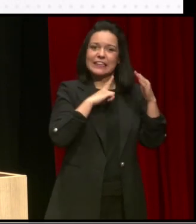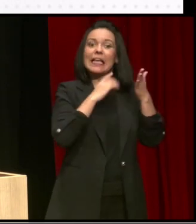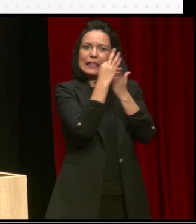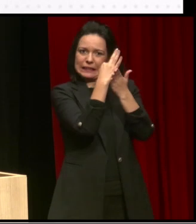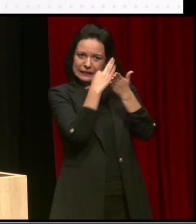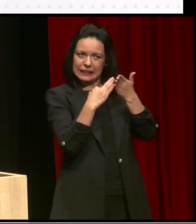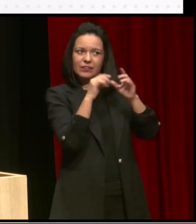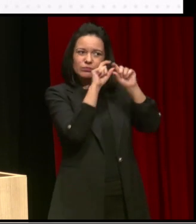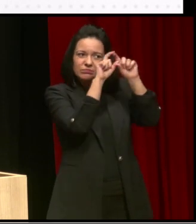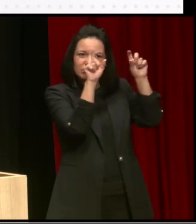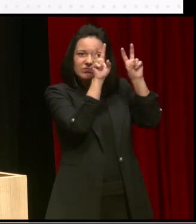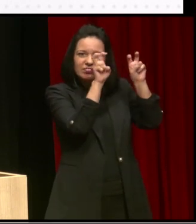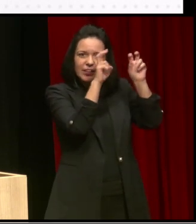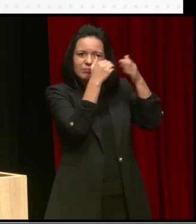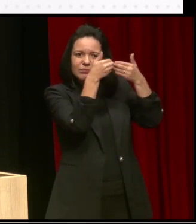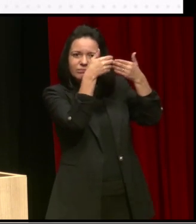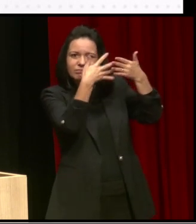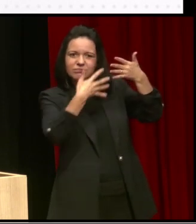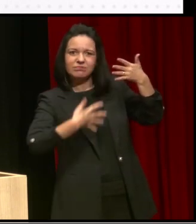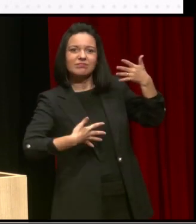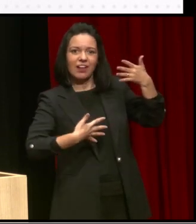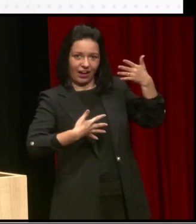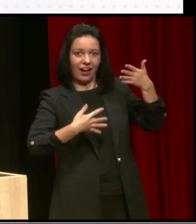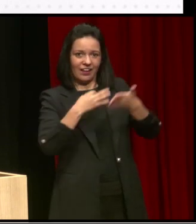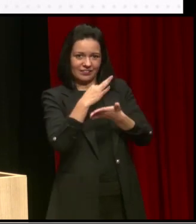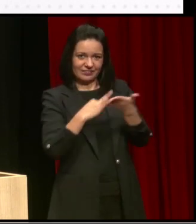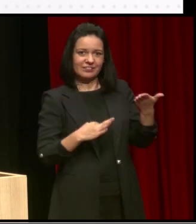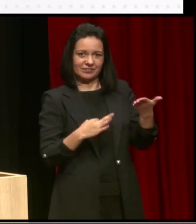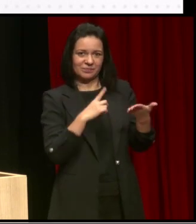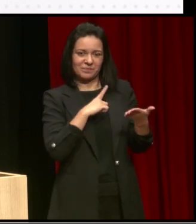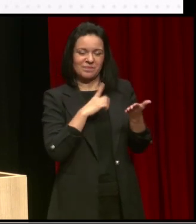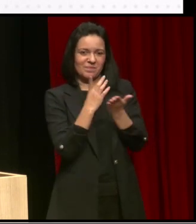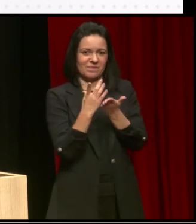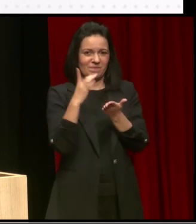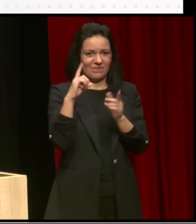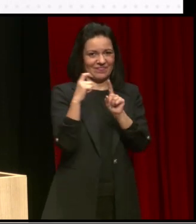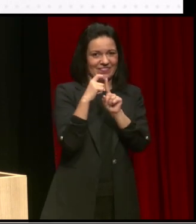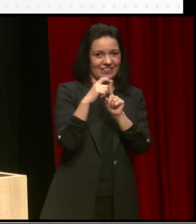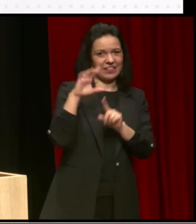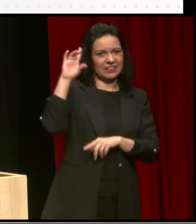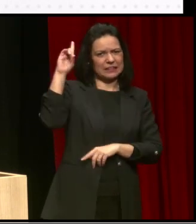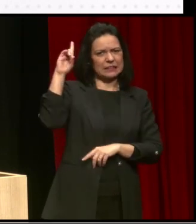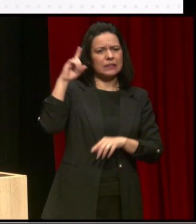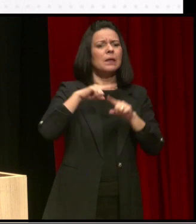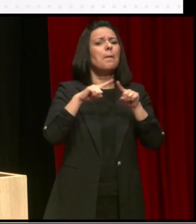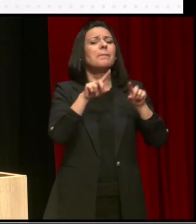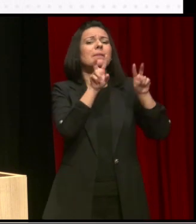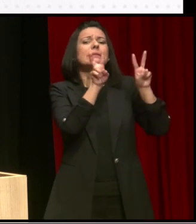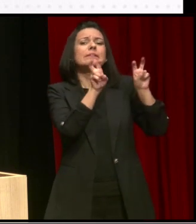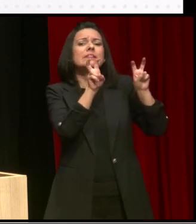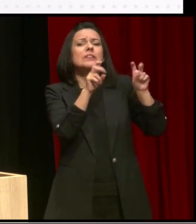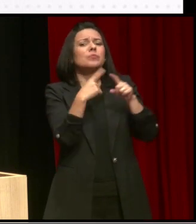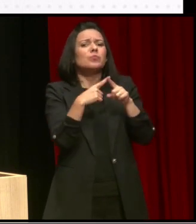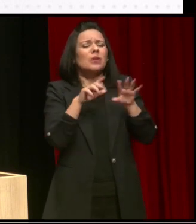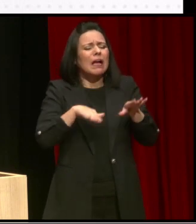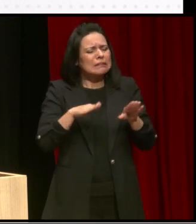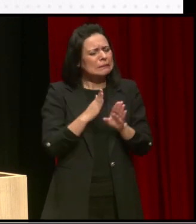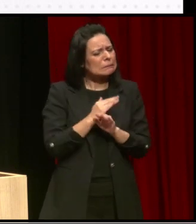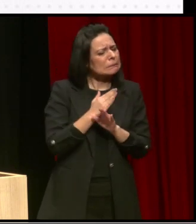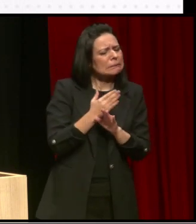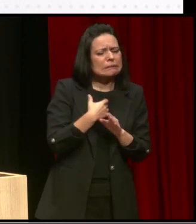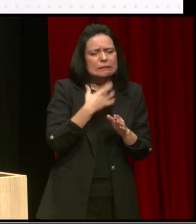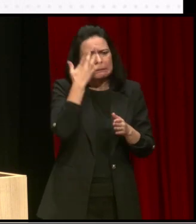dos títulos. Por que tem os títulos? Os títulos foram colocados para ajudar a gente a se achar dentro da Bíblia. E